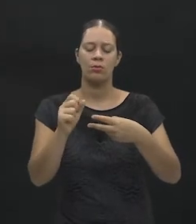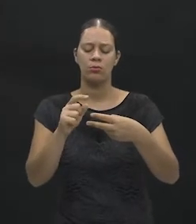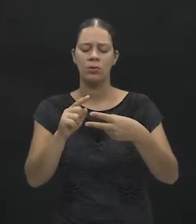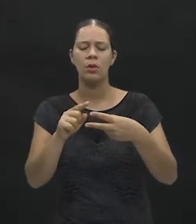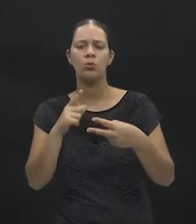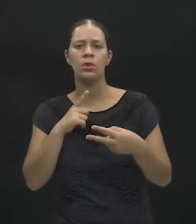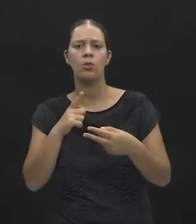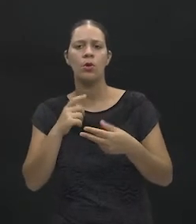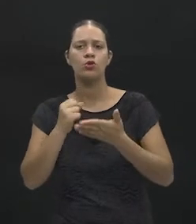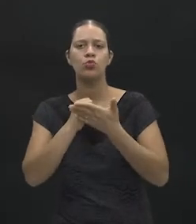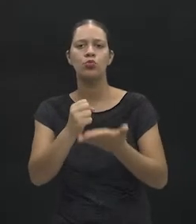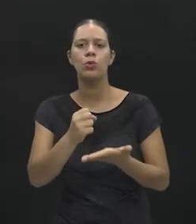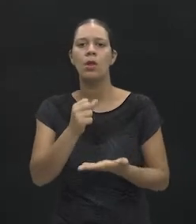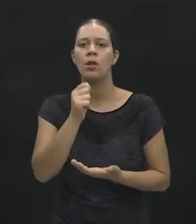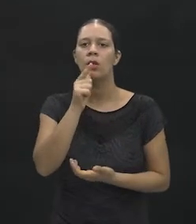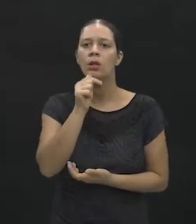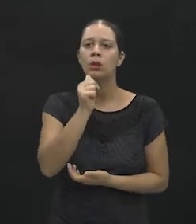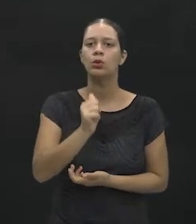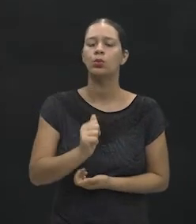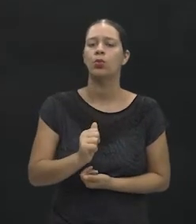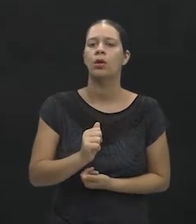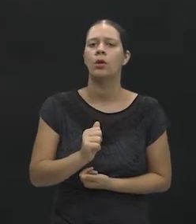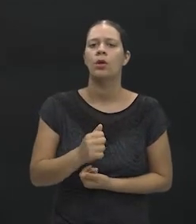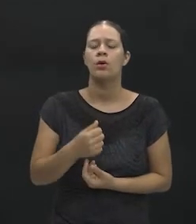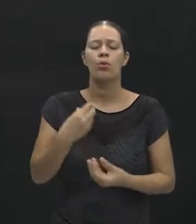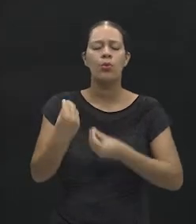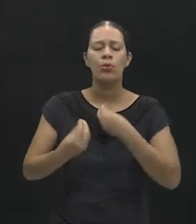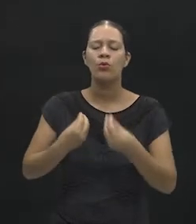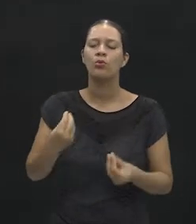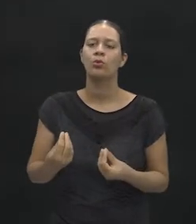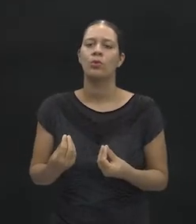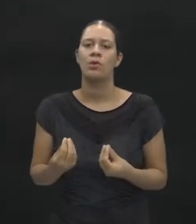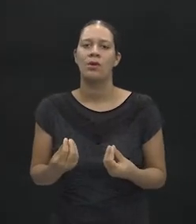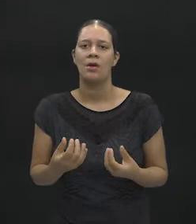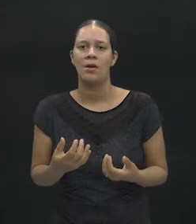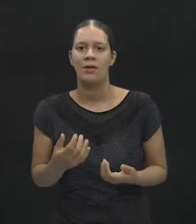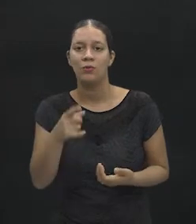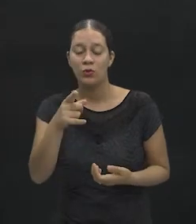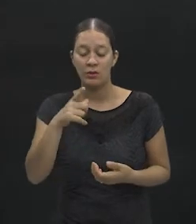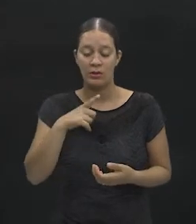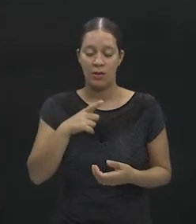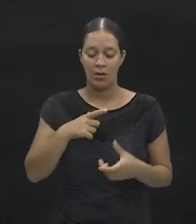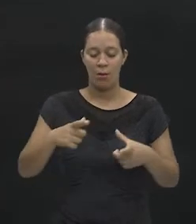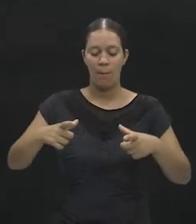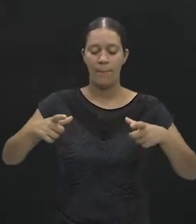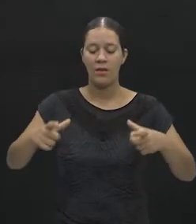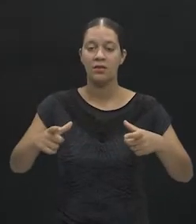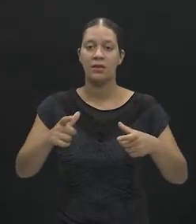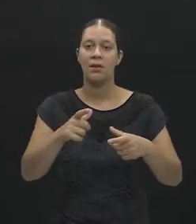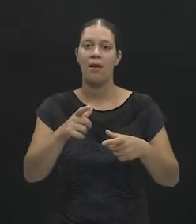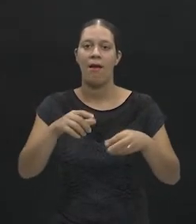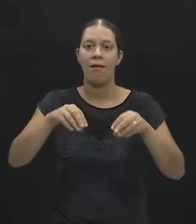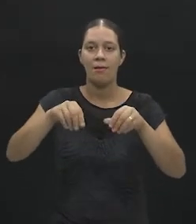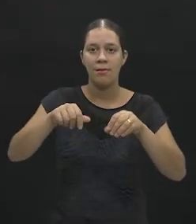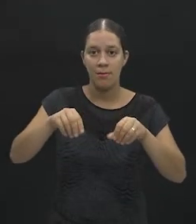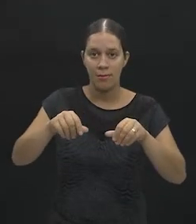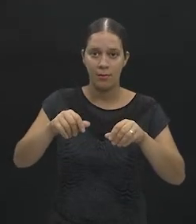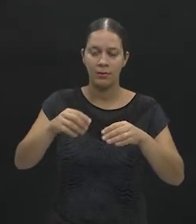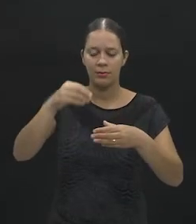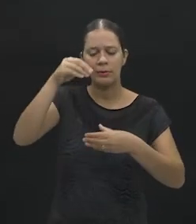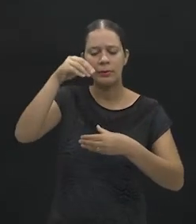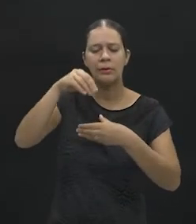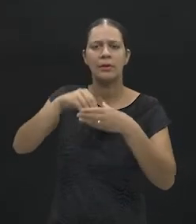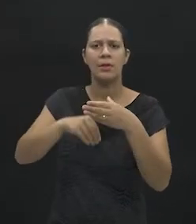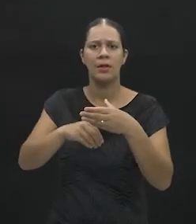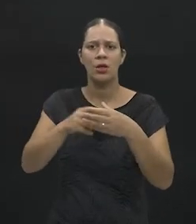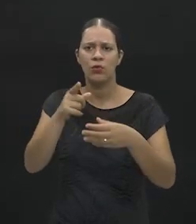vou ter como auxílio um líquido. Como assim, Patrick? Me situa aí. Bem, imagina que você tem numa bacia areia e